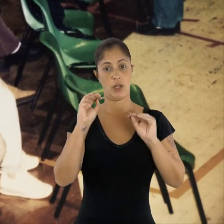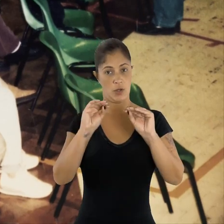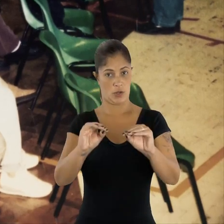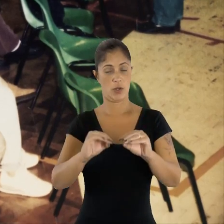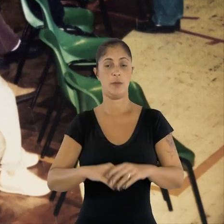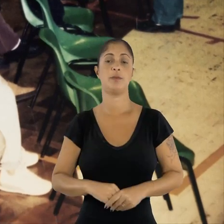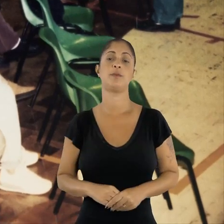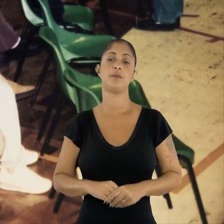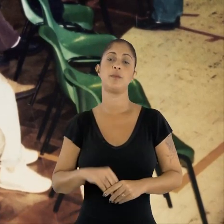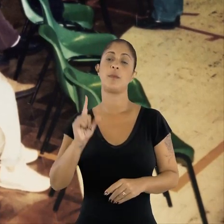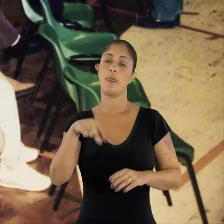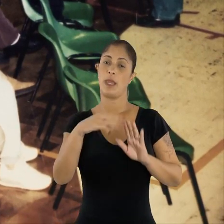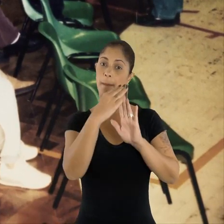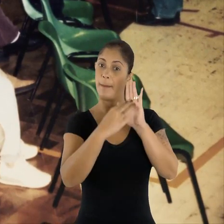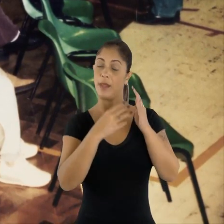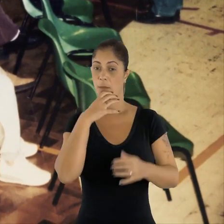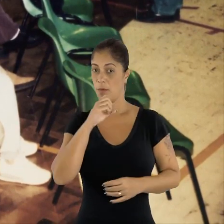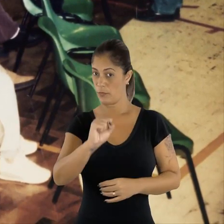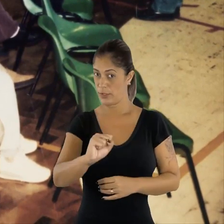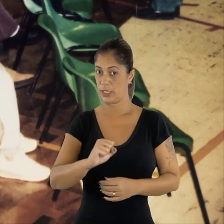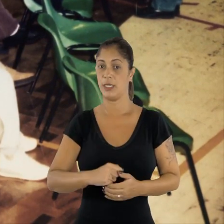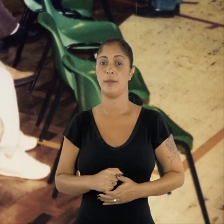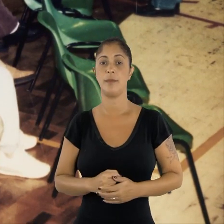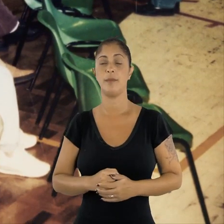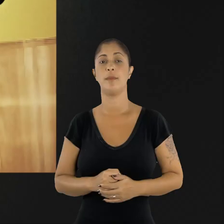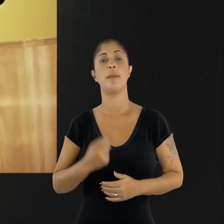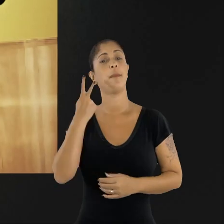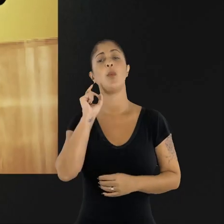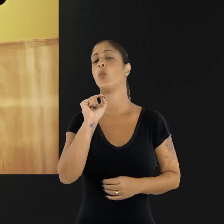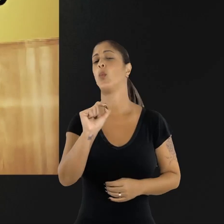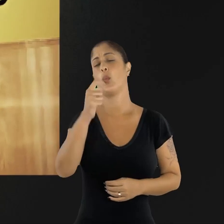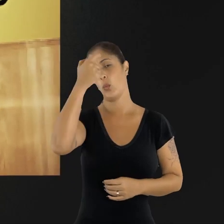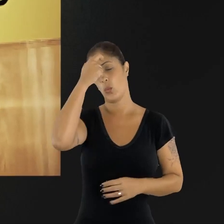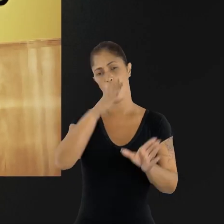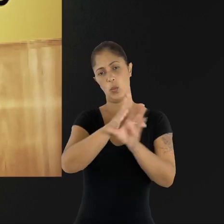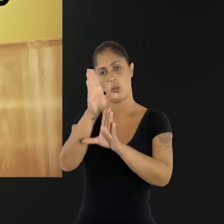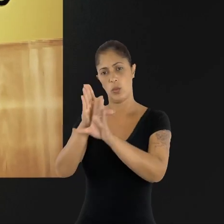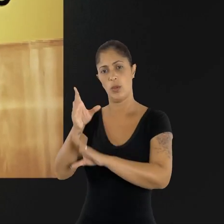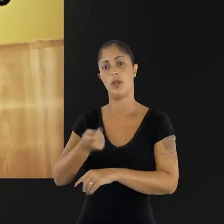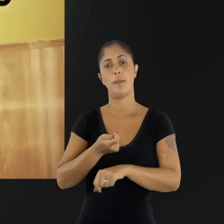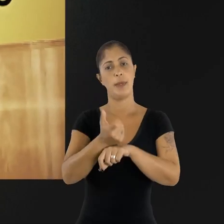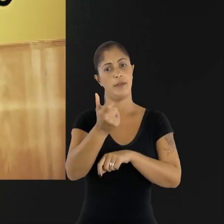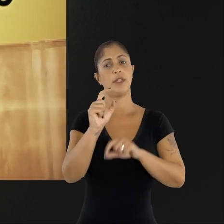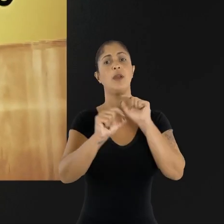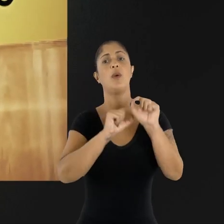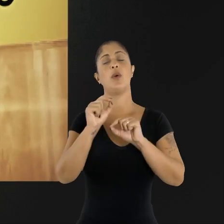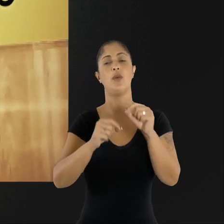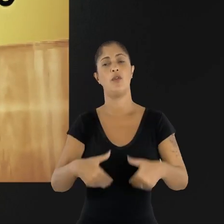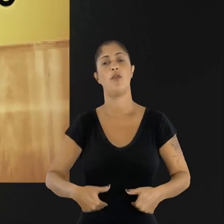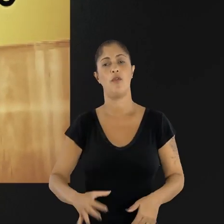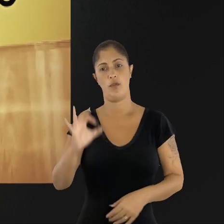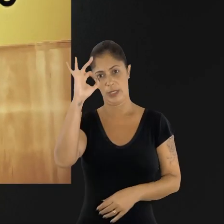Zero implantaria no método Paulo Freire para poder conscientizar os